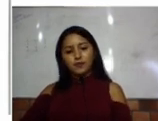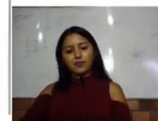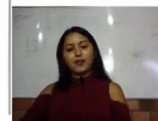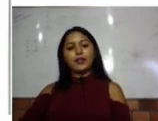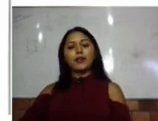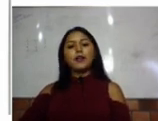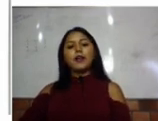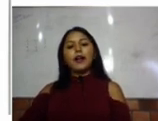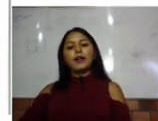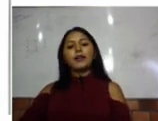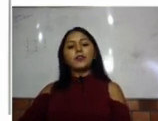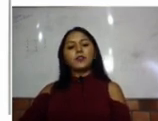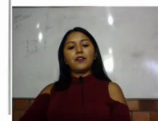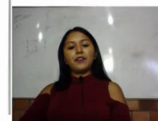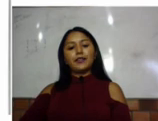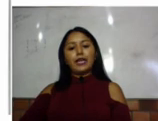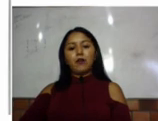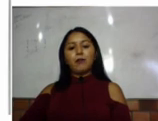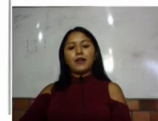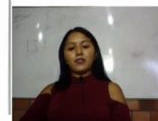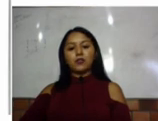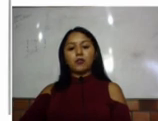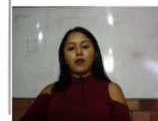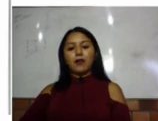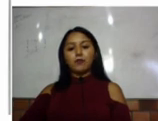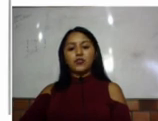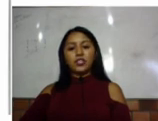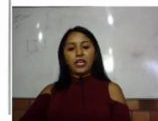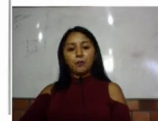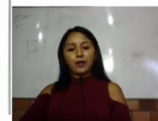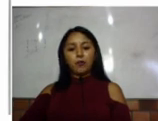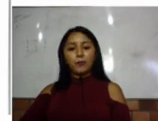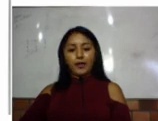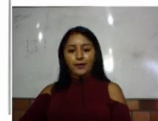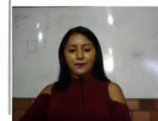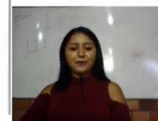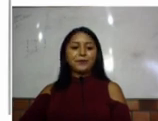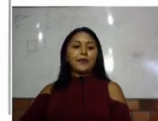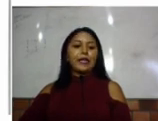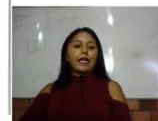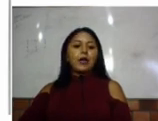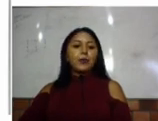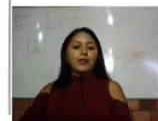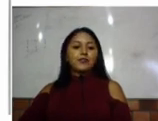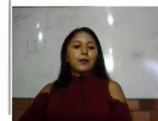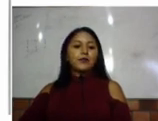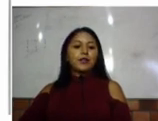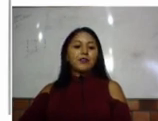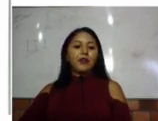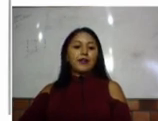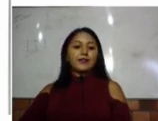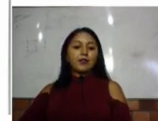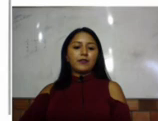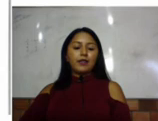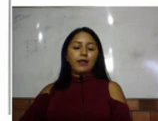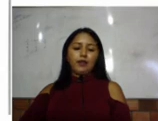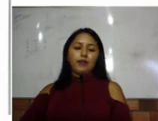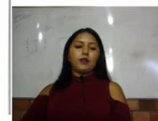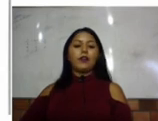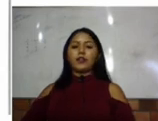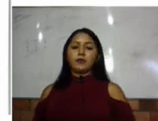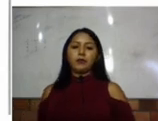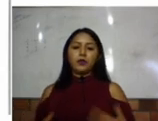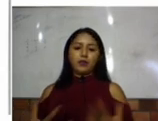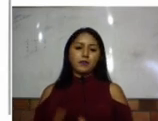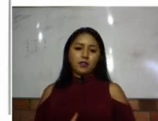viena e vocês vai acontecer sexta-feira aí ele não todavia não mas já estou com o dinheiro para comprar pois vamos que vou olhar